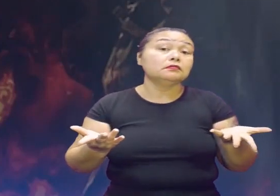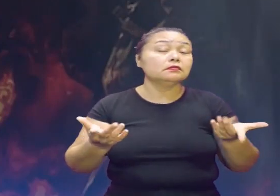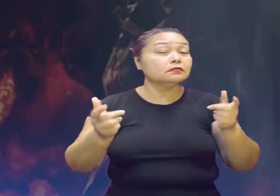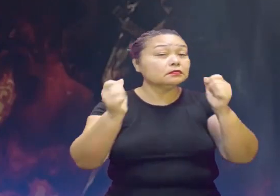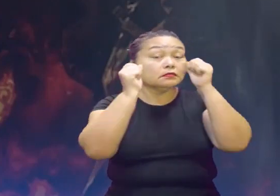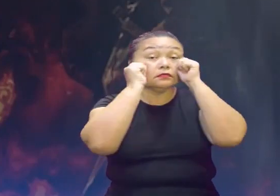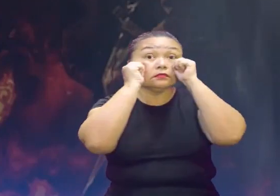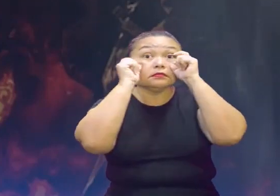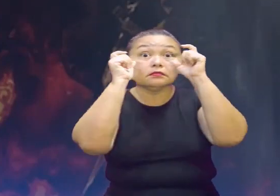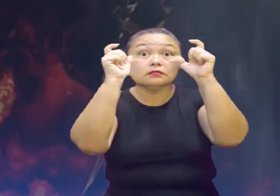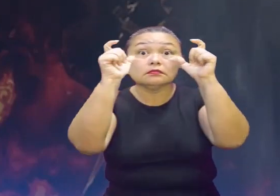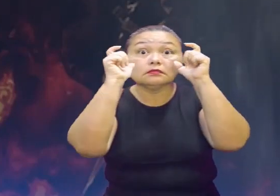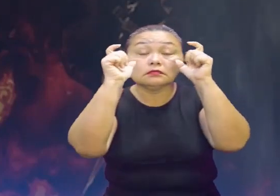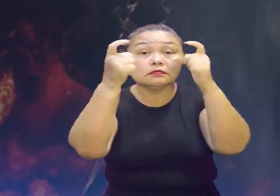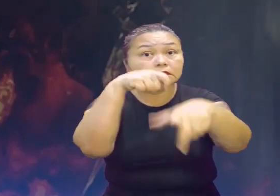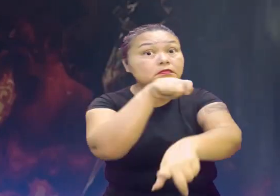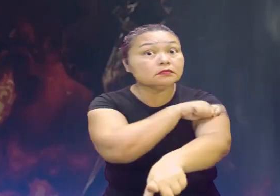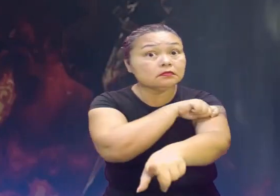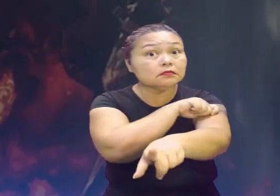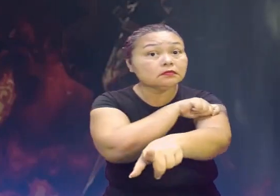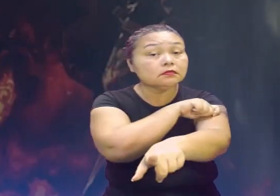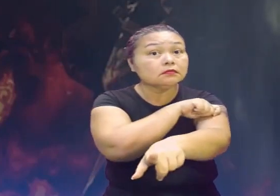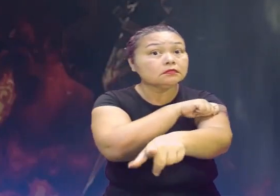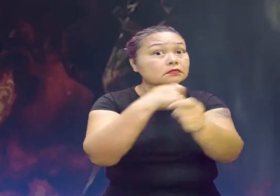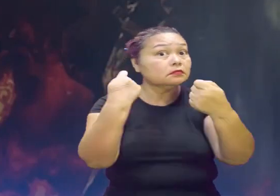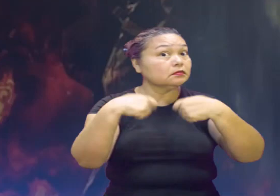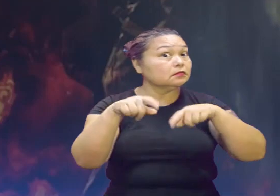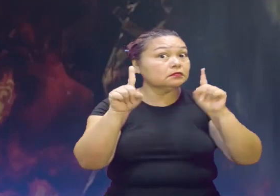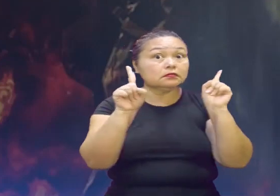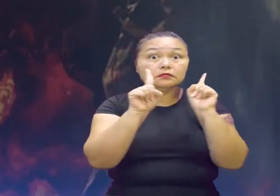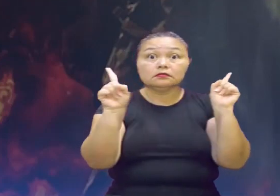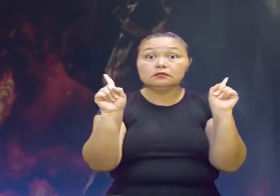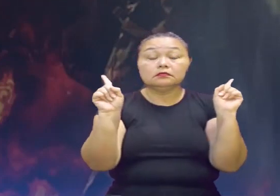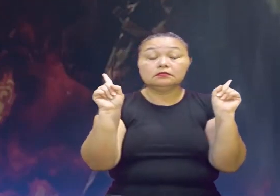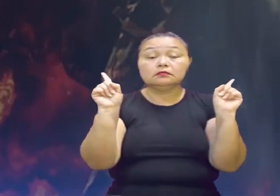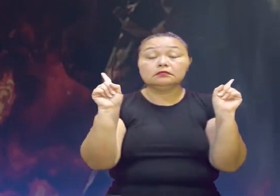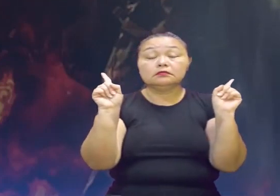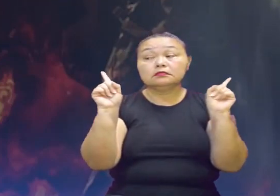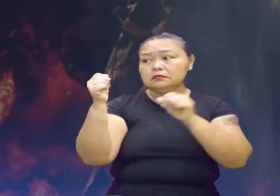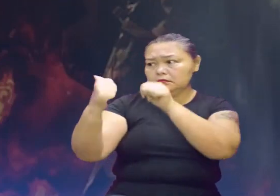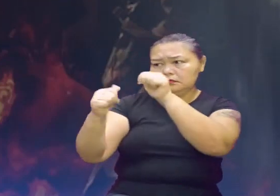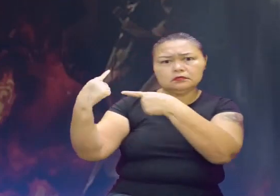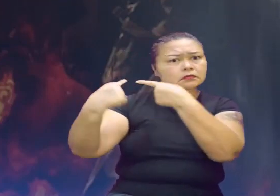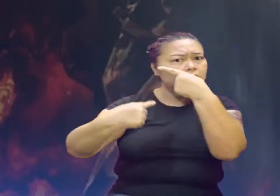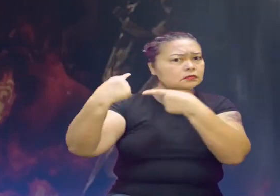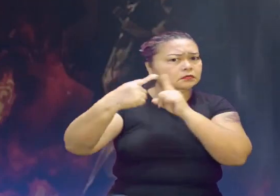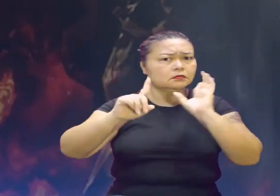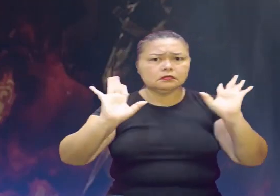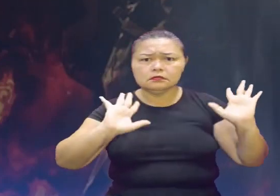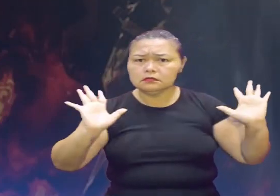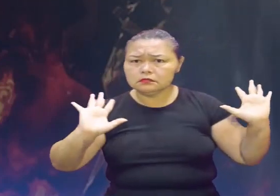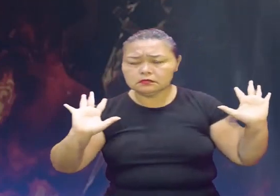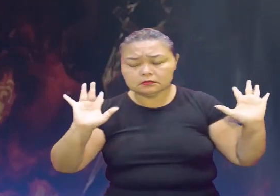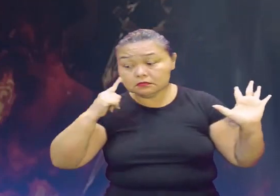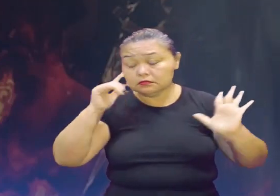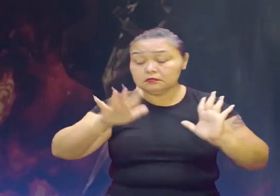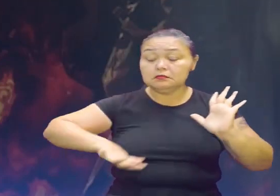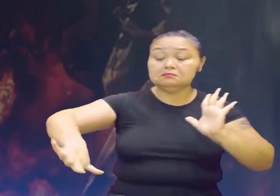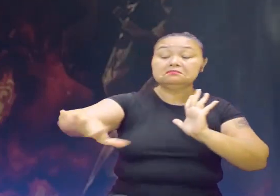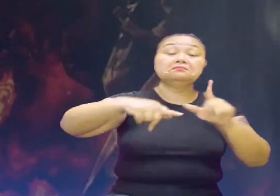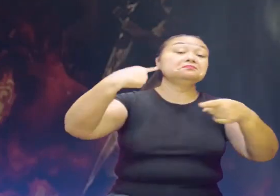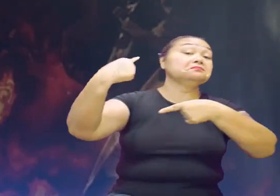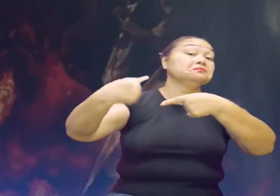Preste bem atenção, aluno, você não precisa ser analítico político ou de